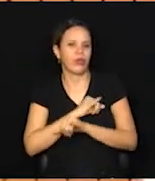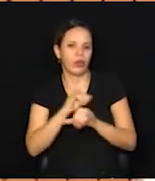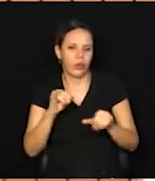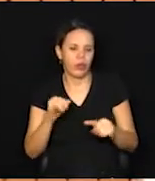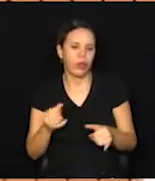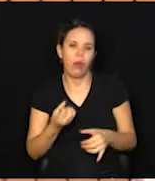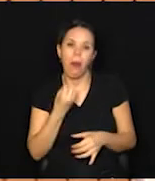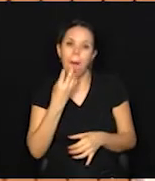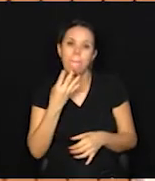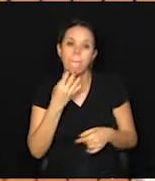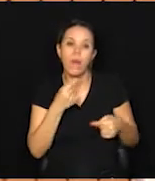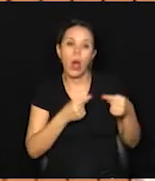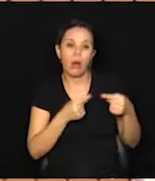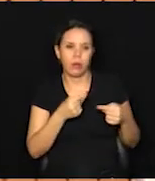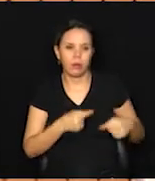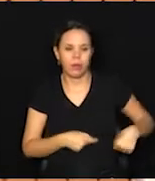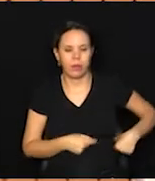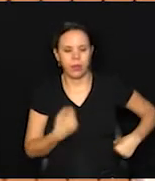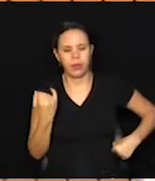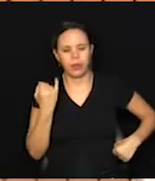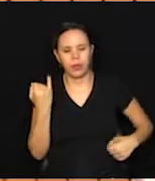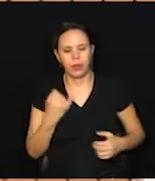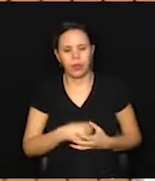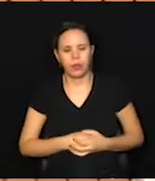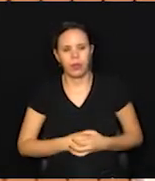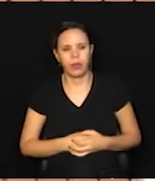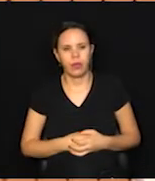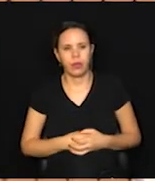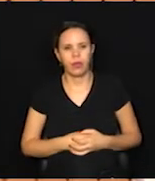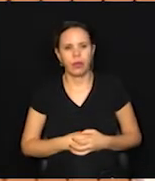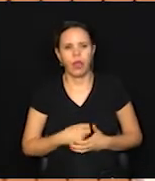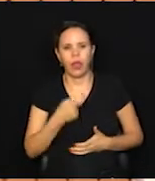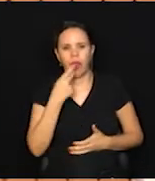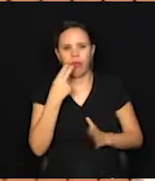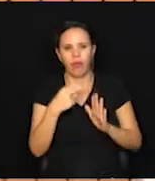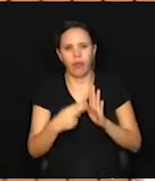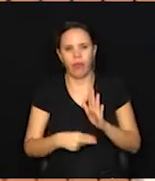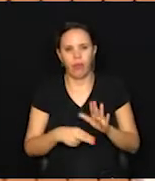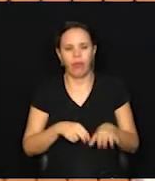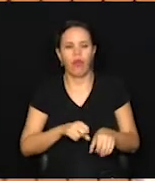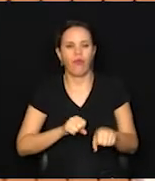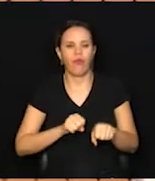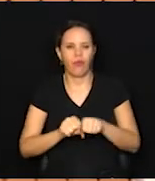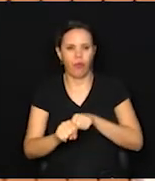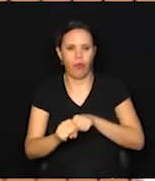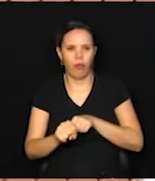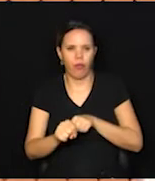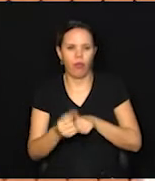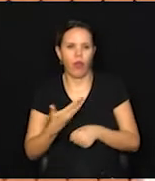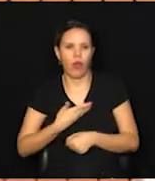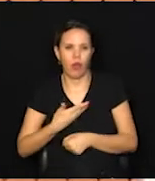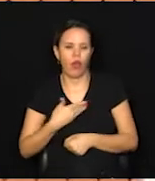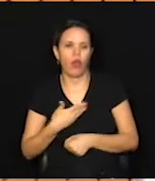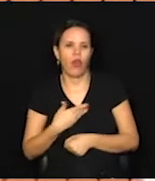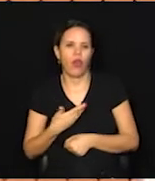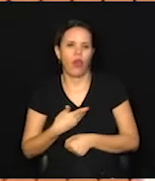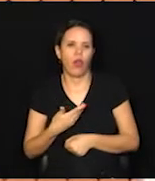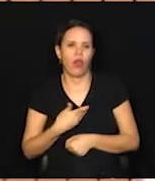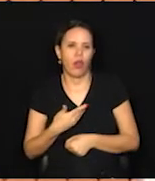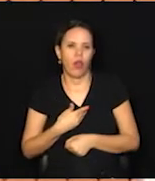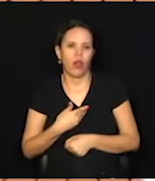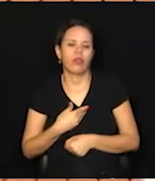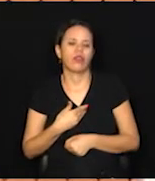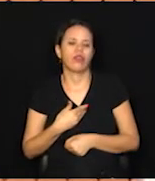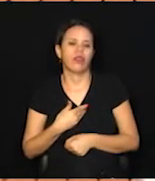política. Então, é importante, né, tá citando aí a formação da colega, da amiga, da